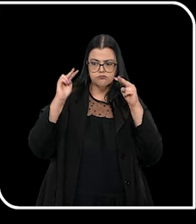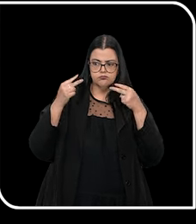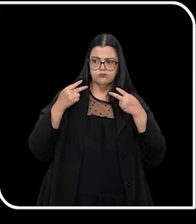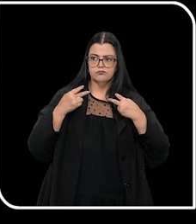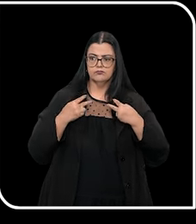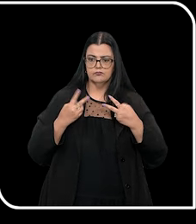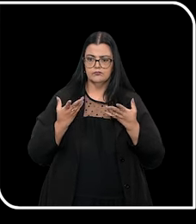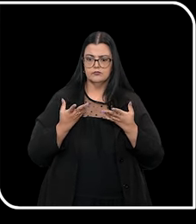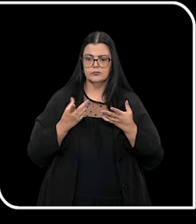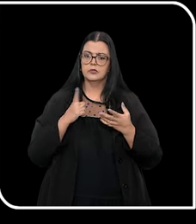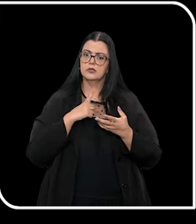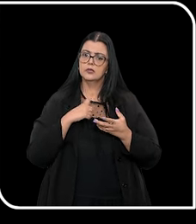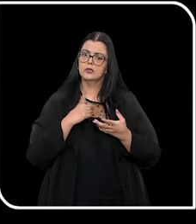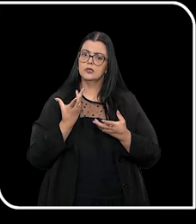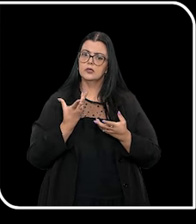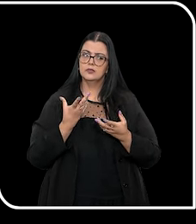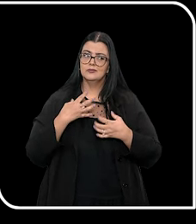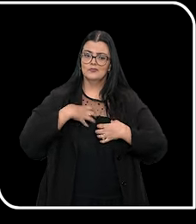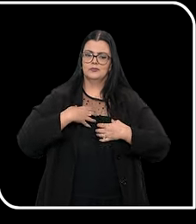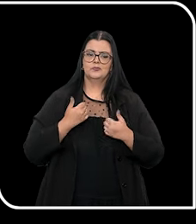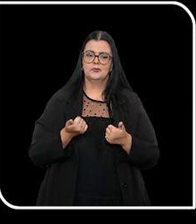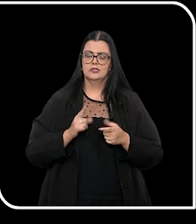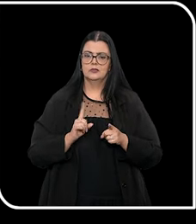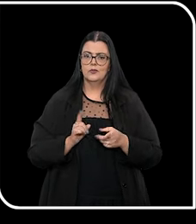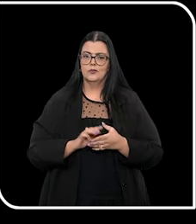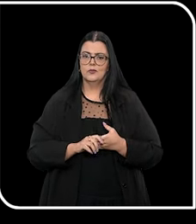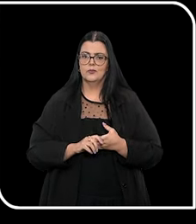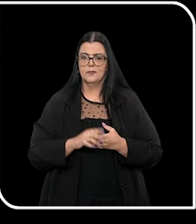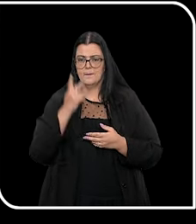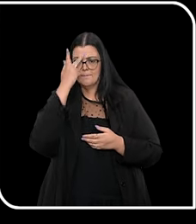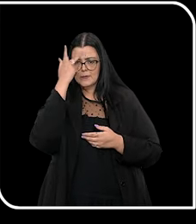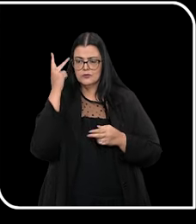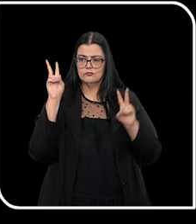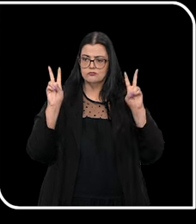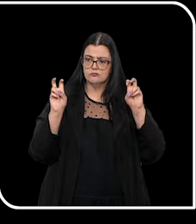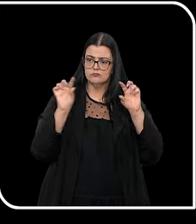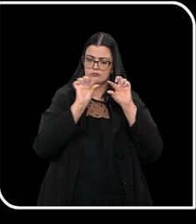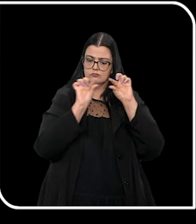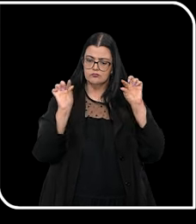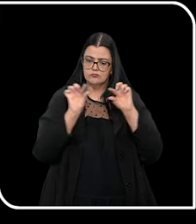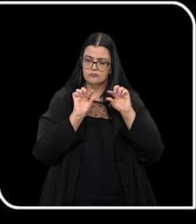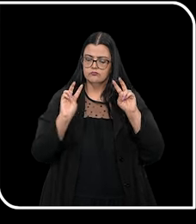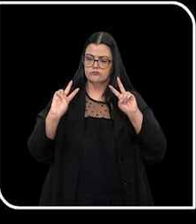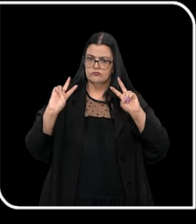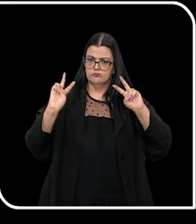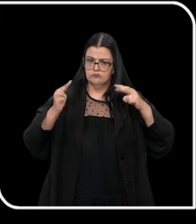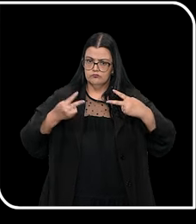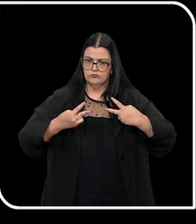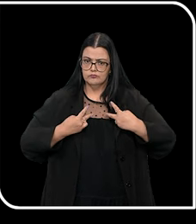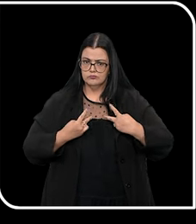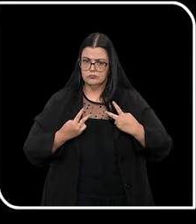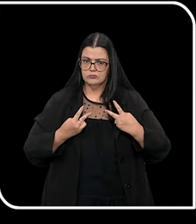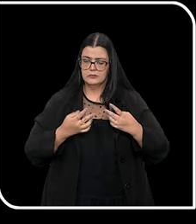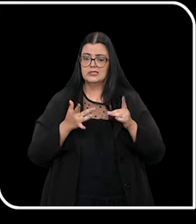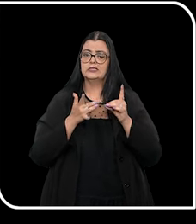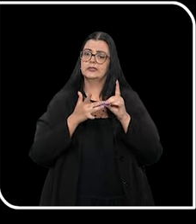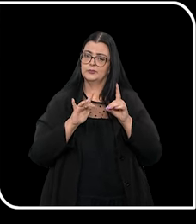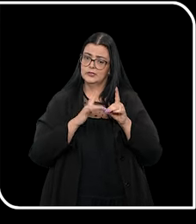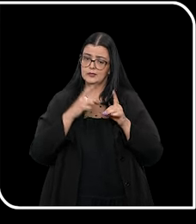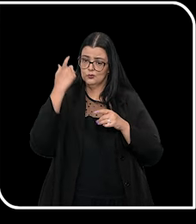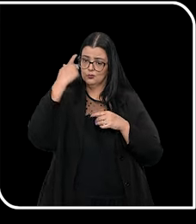ver uma pessoa embora eu tivesse muitos desconfortos ao ouvir determinadas coisas eu me vi uma pessoa muito